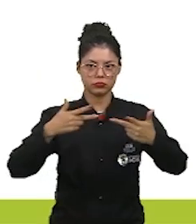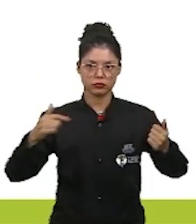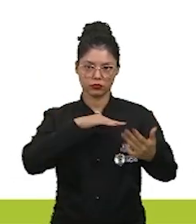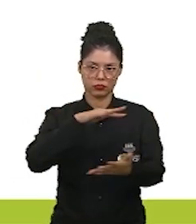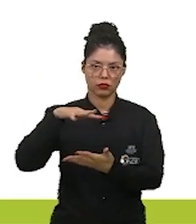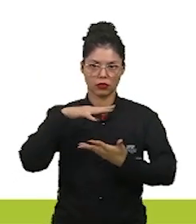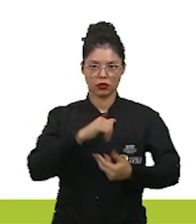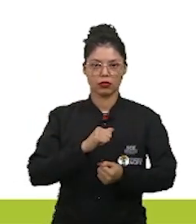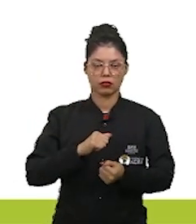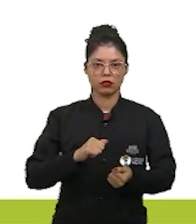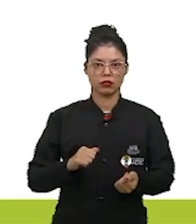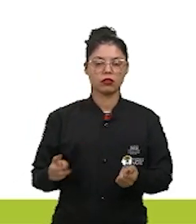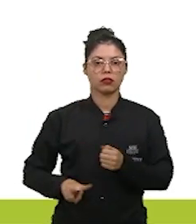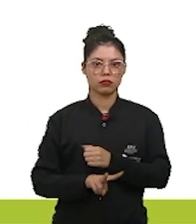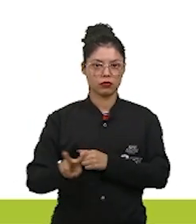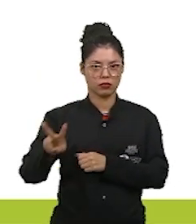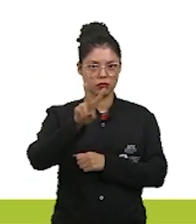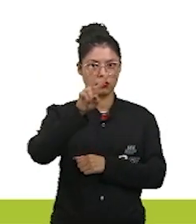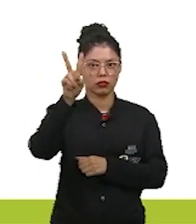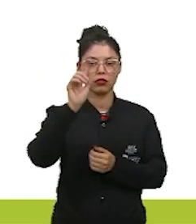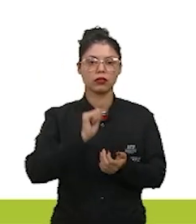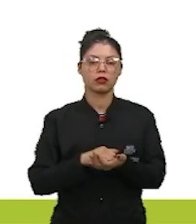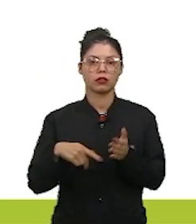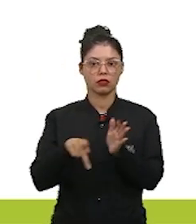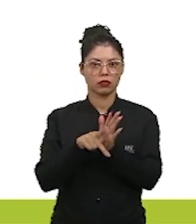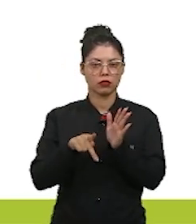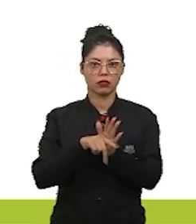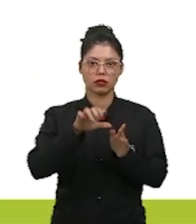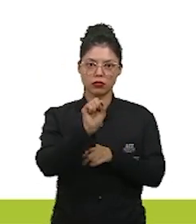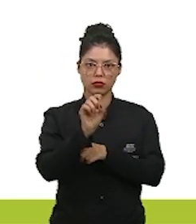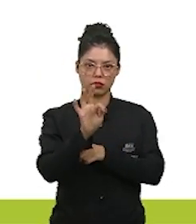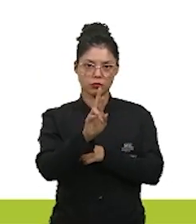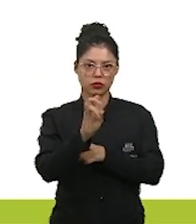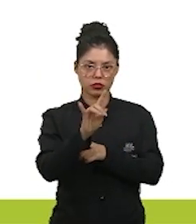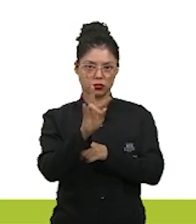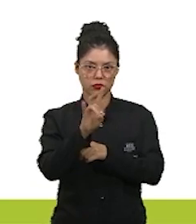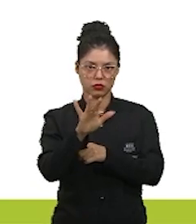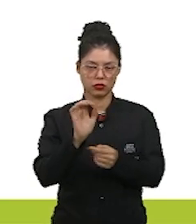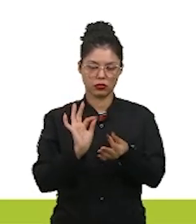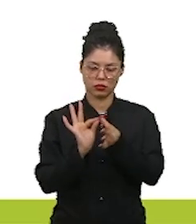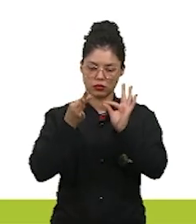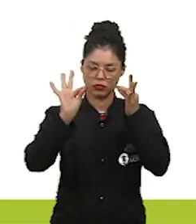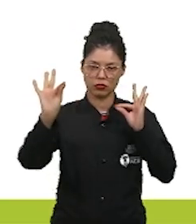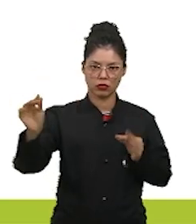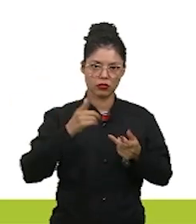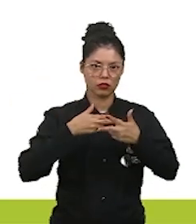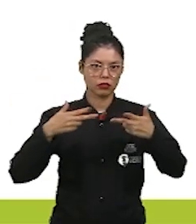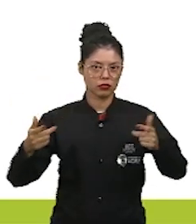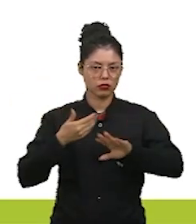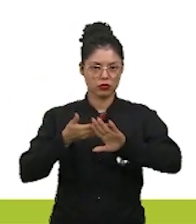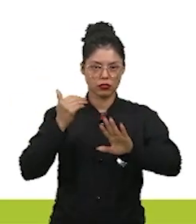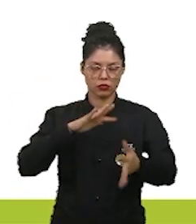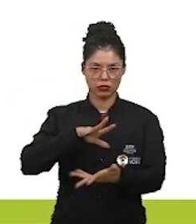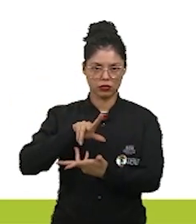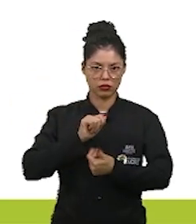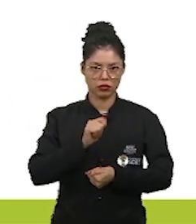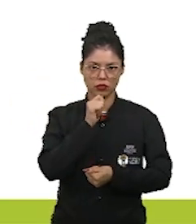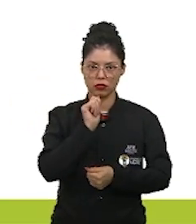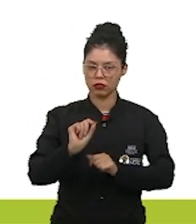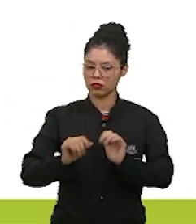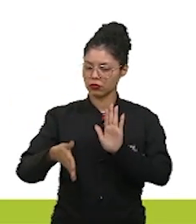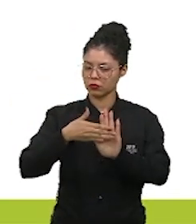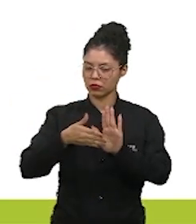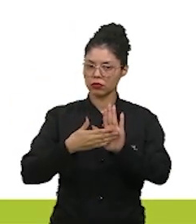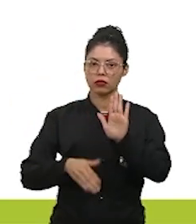do mundo e a valorização da subjetividade. Quanto ao distanciamento das coisas do mundo, o